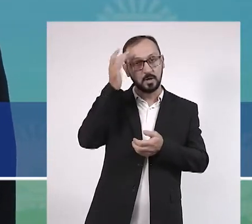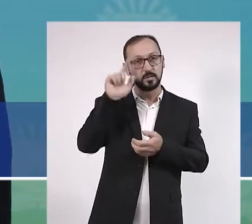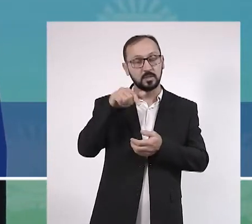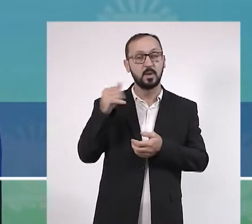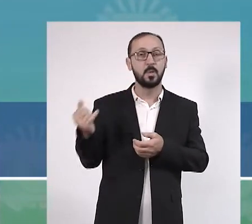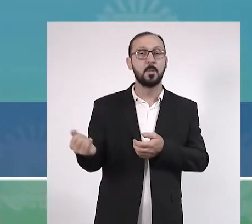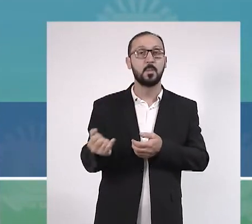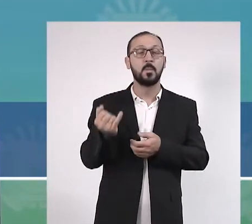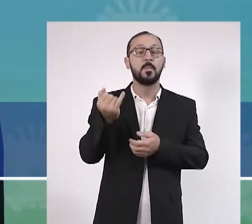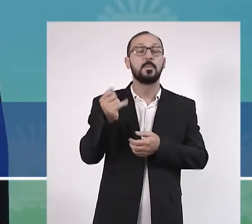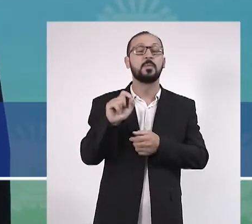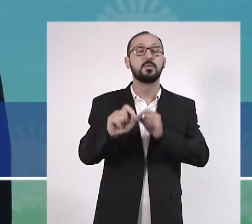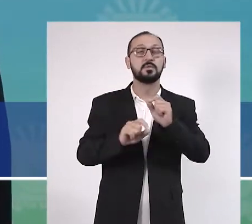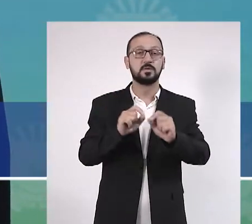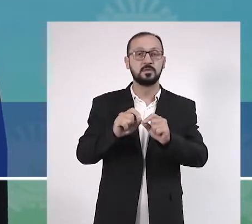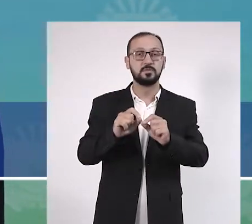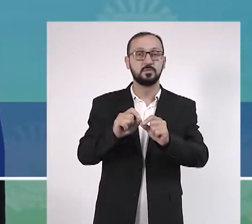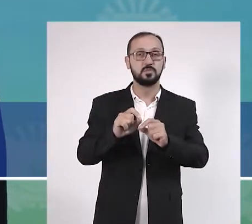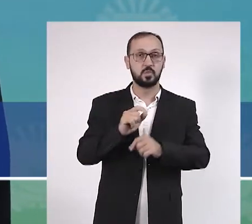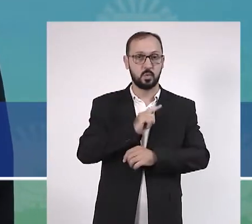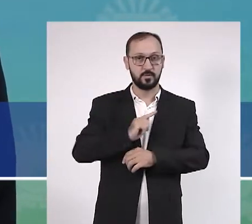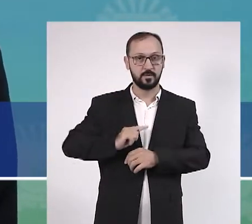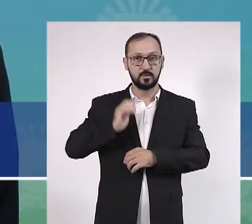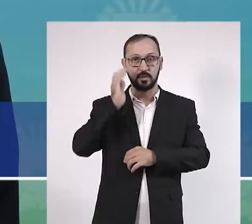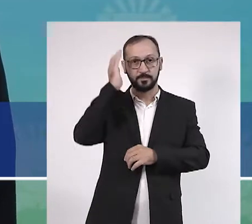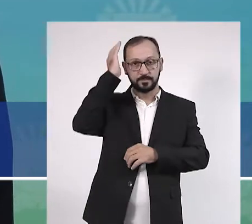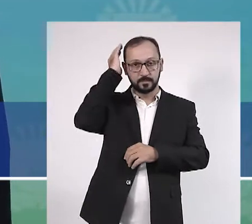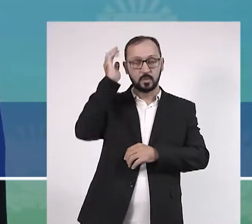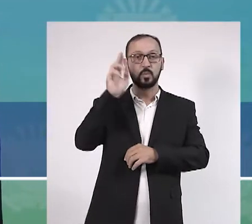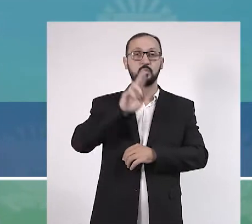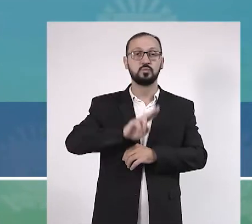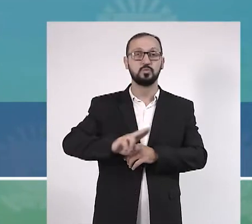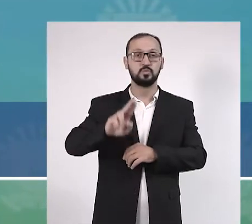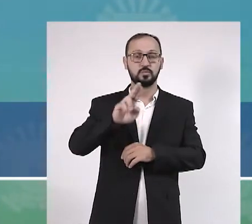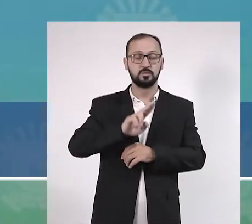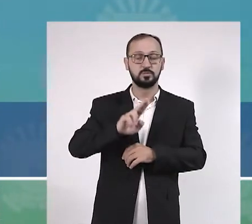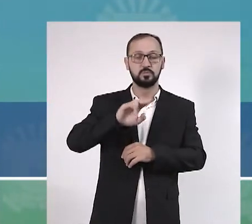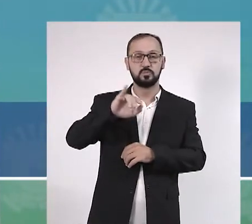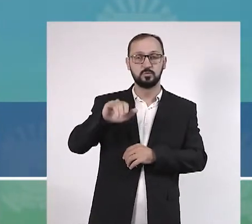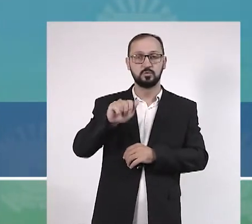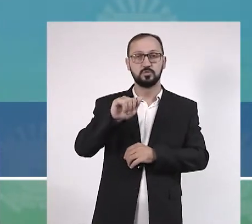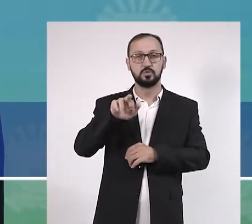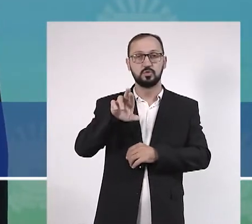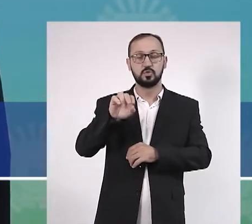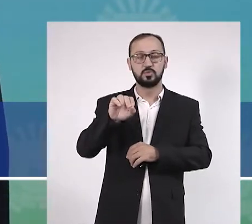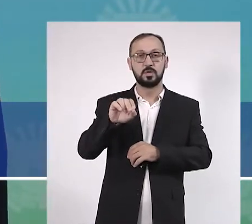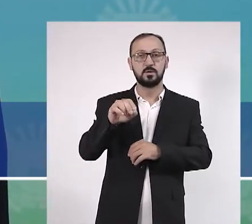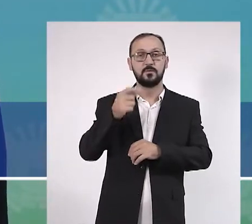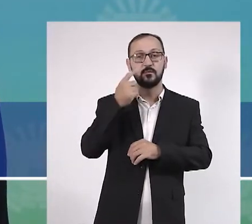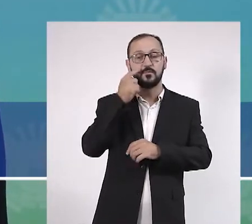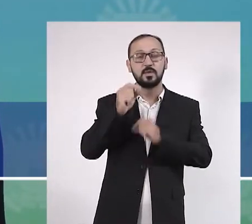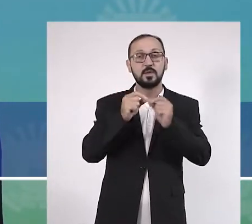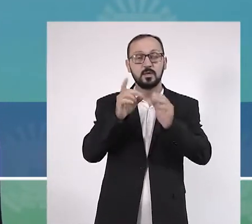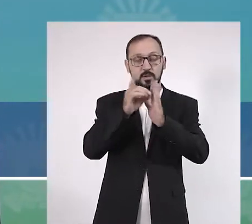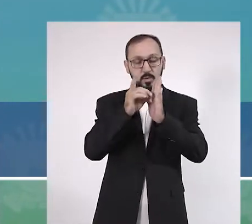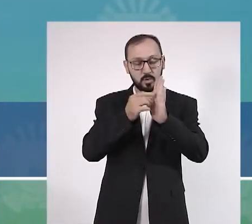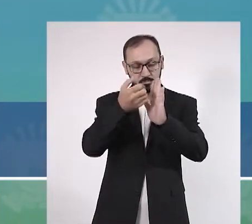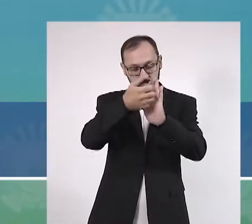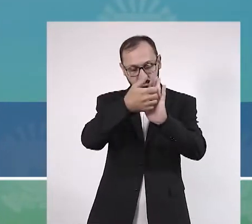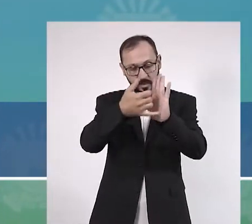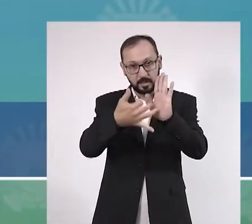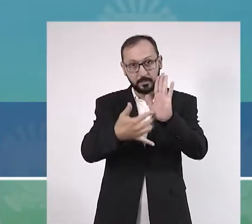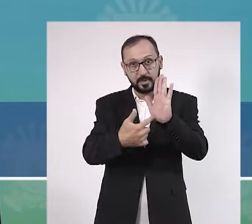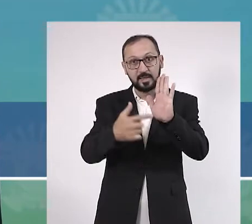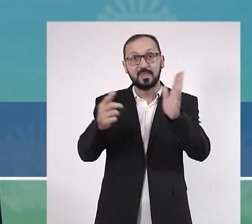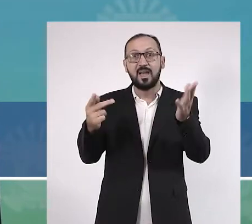oportunidade o governo do Mato Grosso do Sul, o governador Reinaldo Azambuja, através do Jaime Veruschi, admitir que está errada a forma como foi